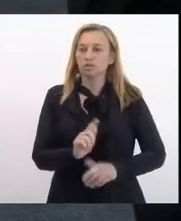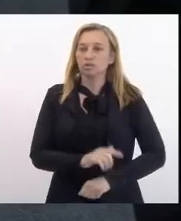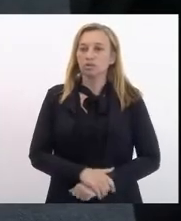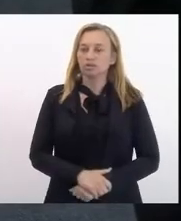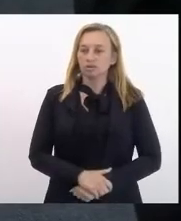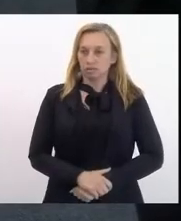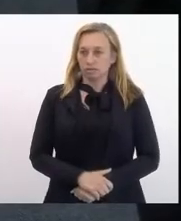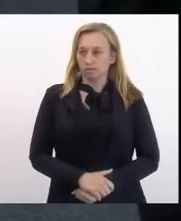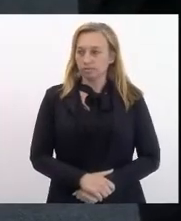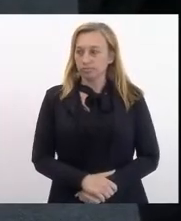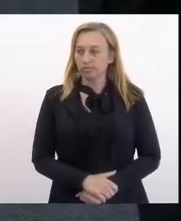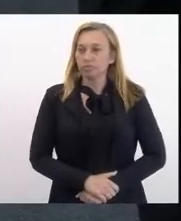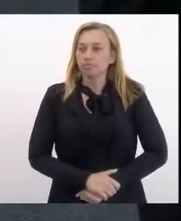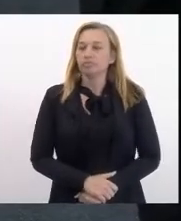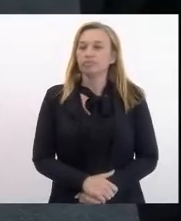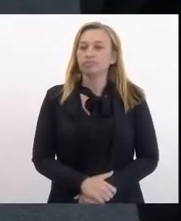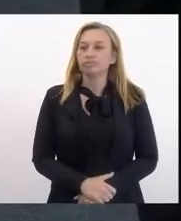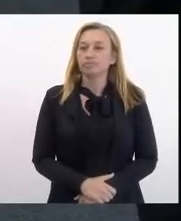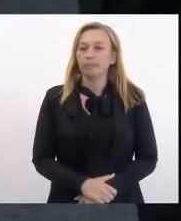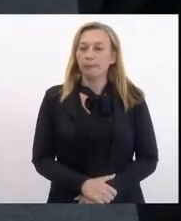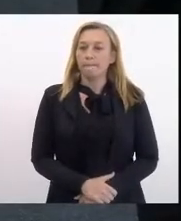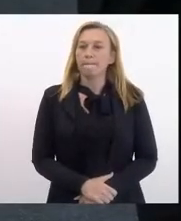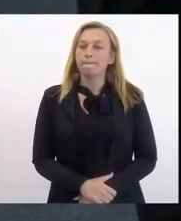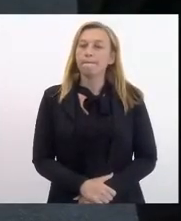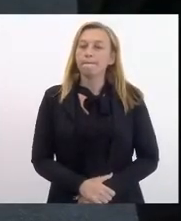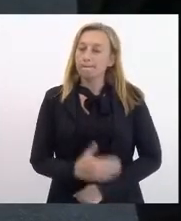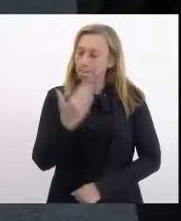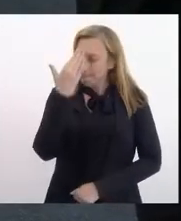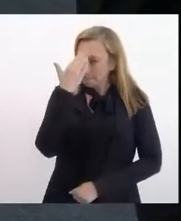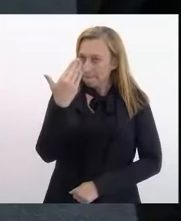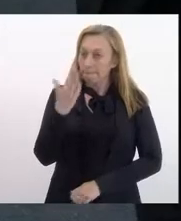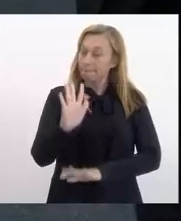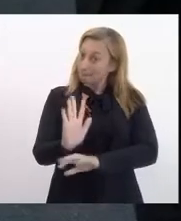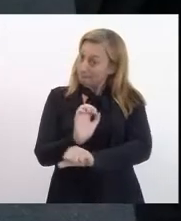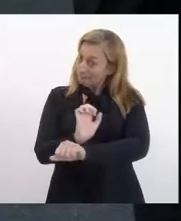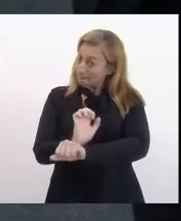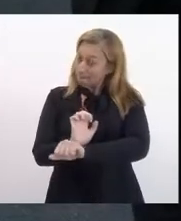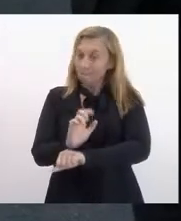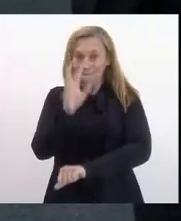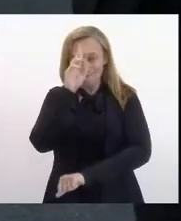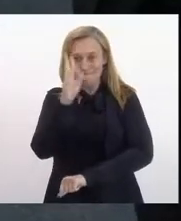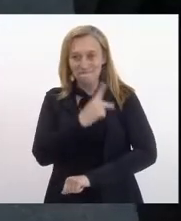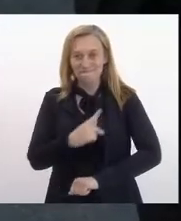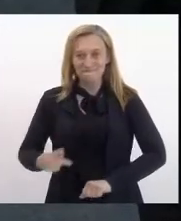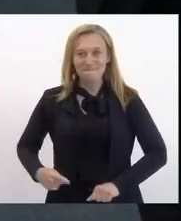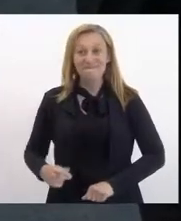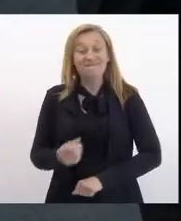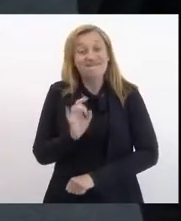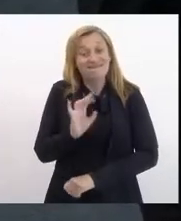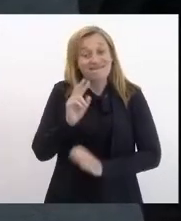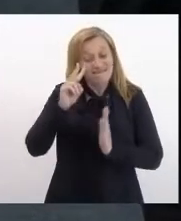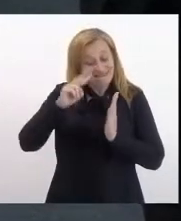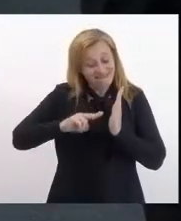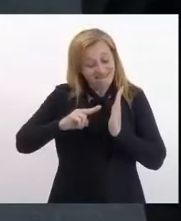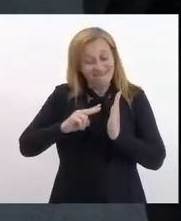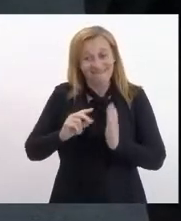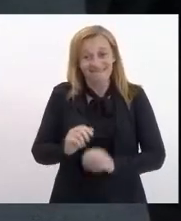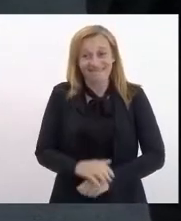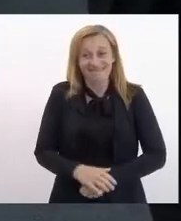na forma que menciona. Obrigada. Para isso, senhora Presidente. Eu só li o